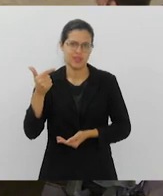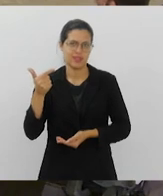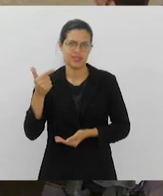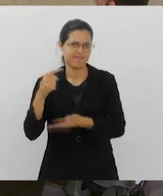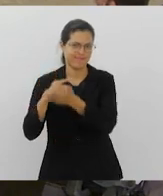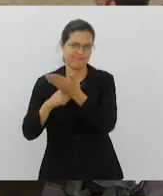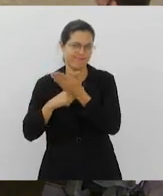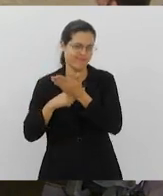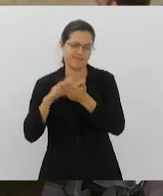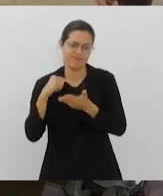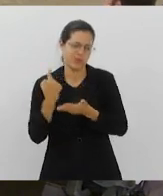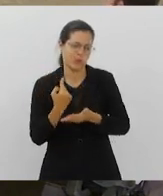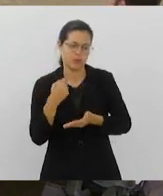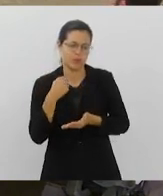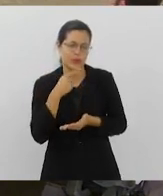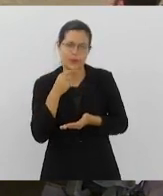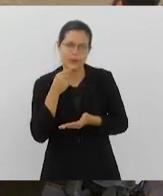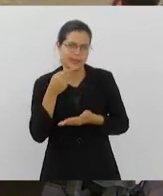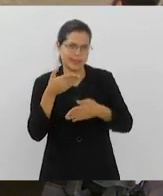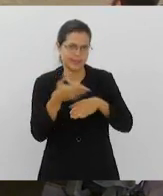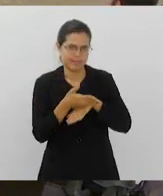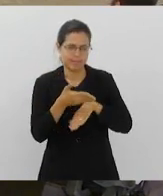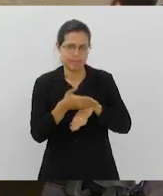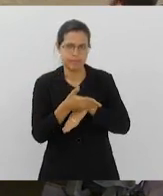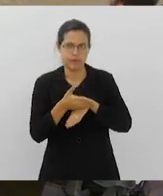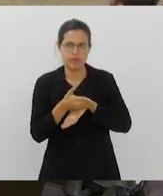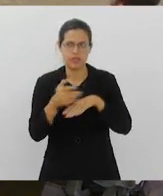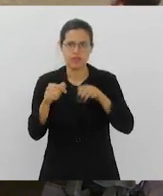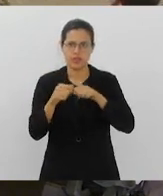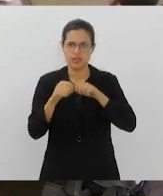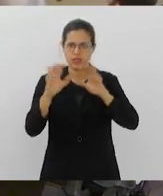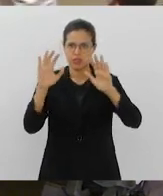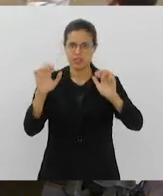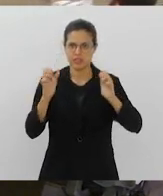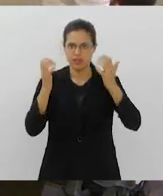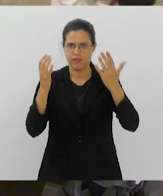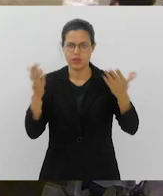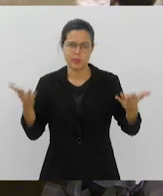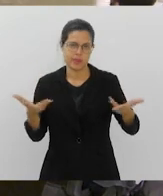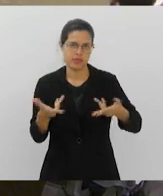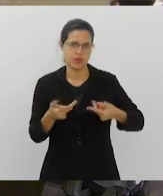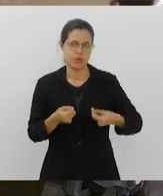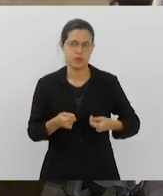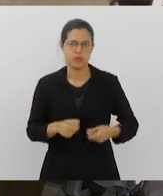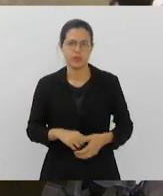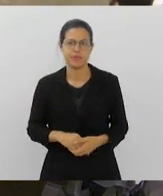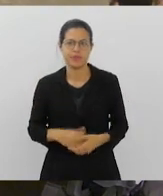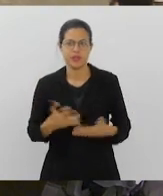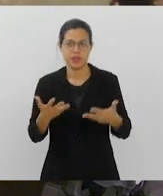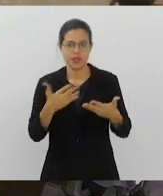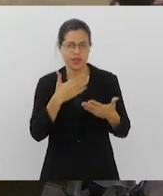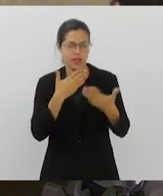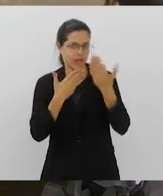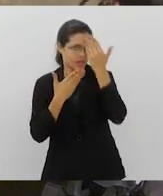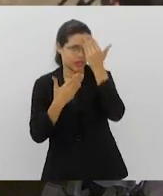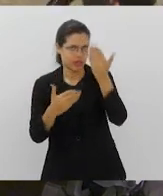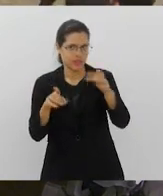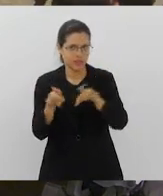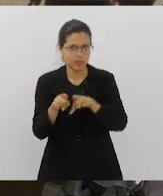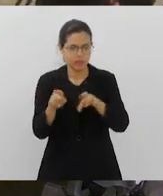aqui para estar fazendo esse evento maravilhoso. Gostaria de agradecer a casa,